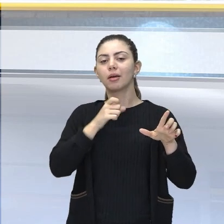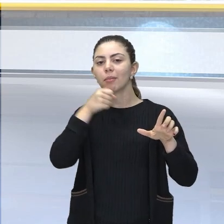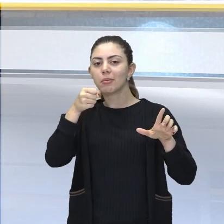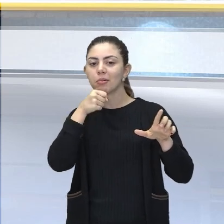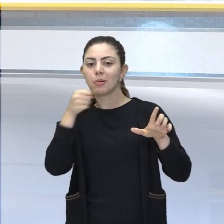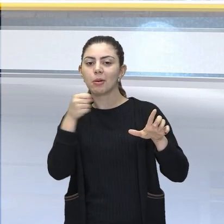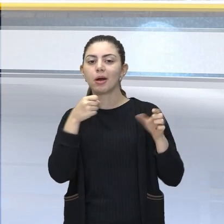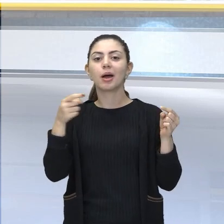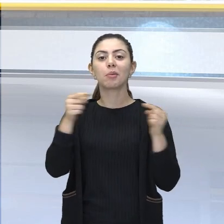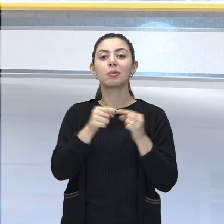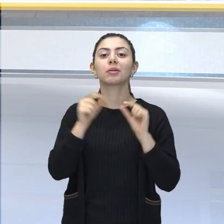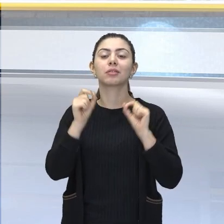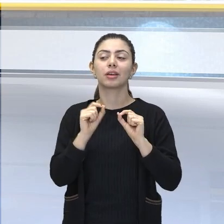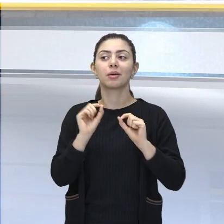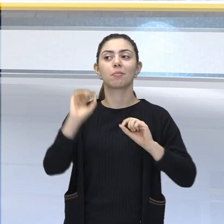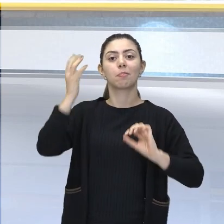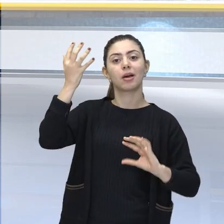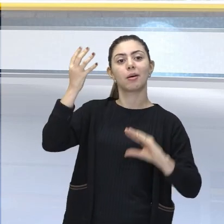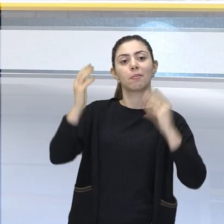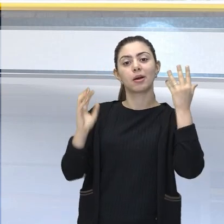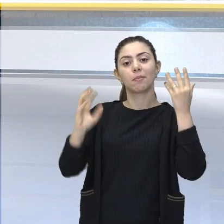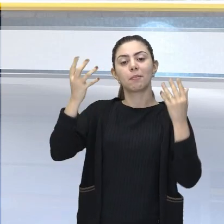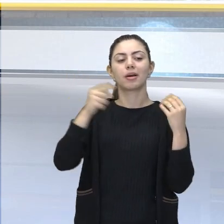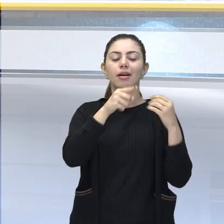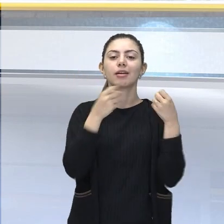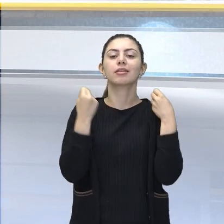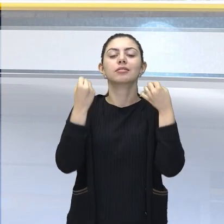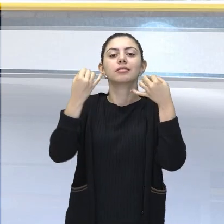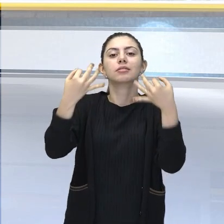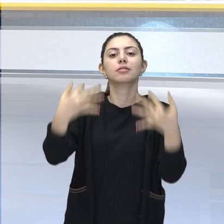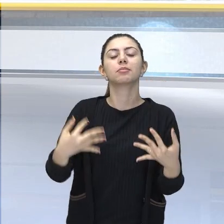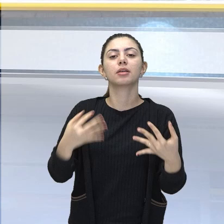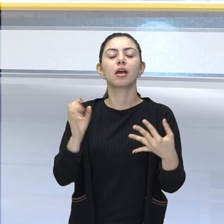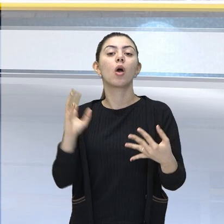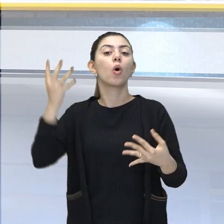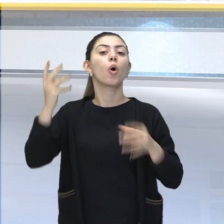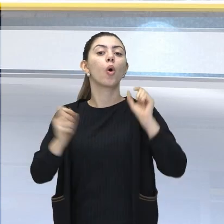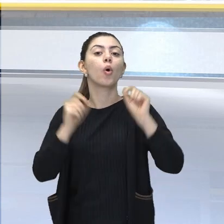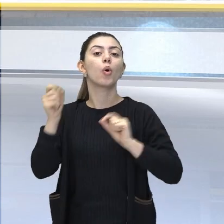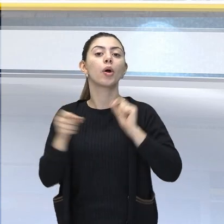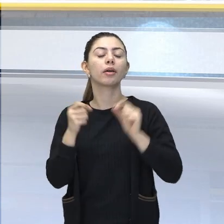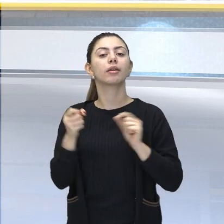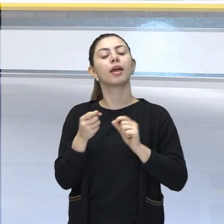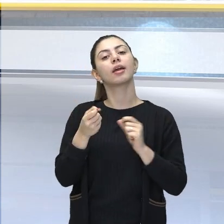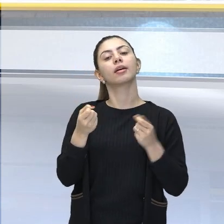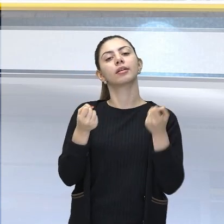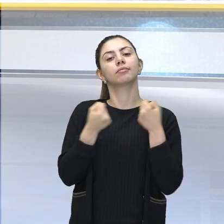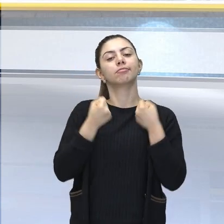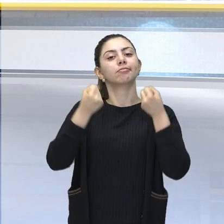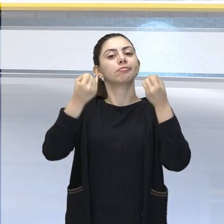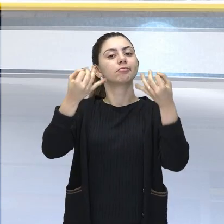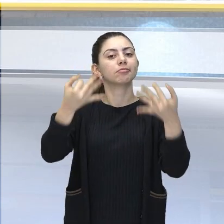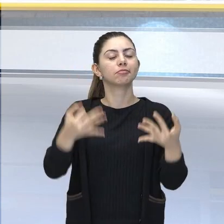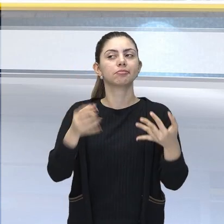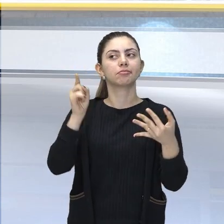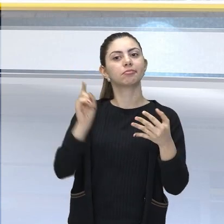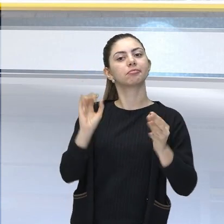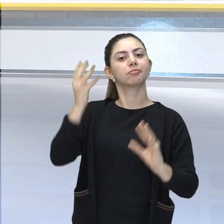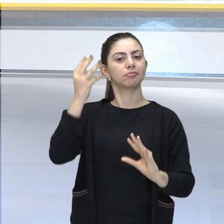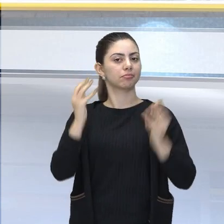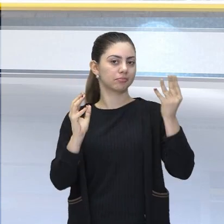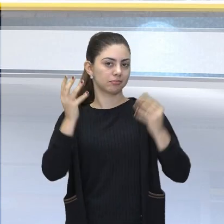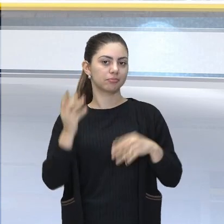Apresentam relatos de eventos. Então, eles vão contar para você o que está acontecendo, vai relatar aqueles fatos,